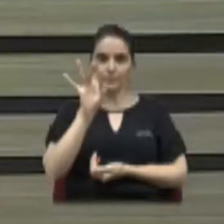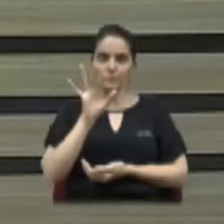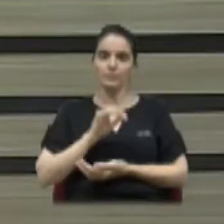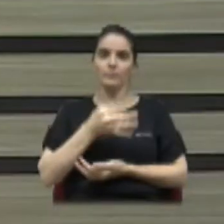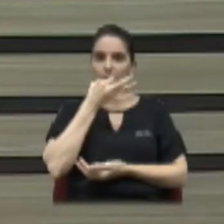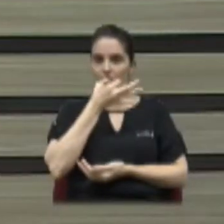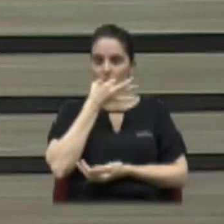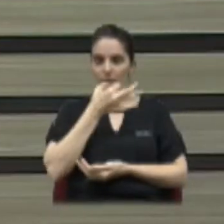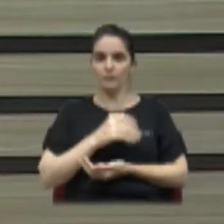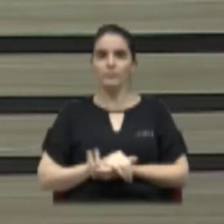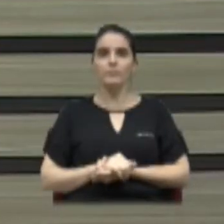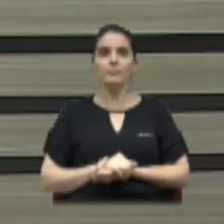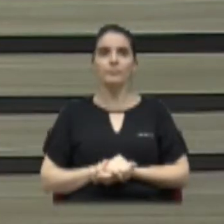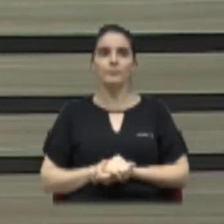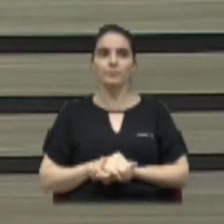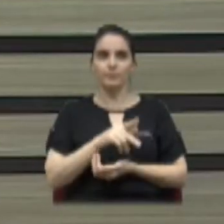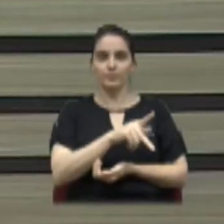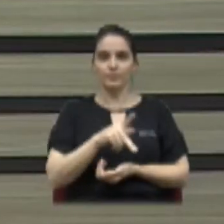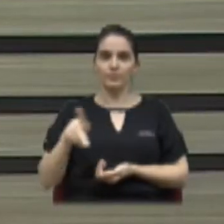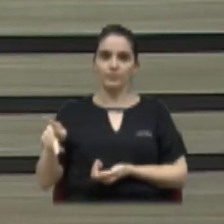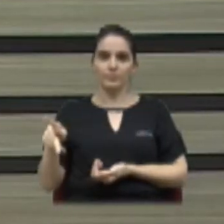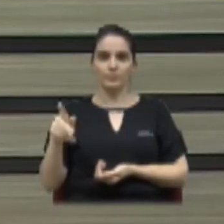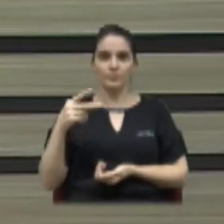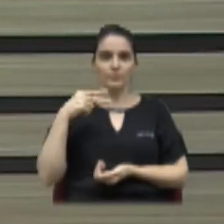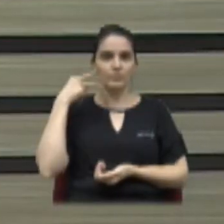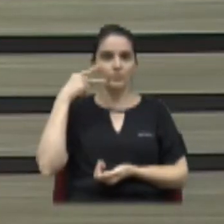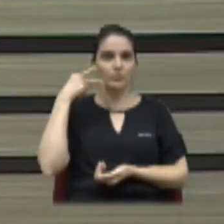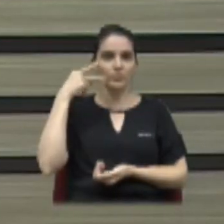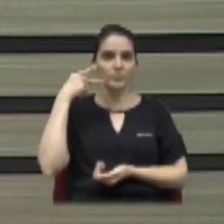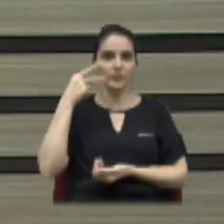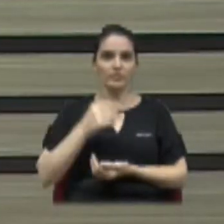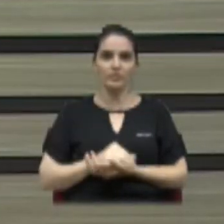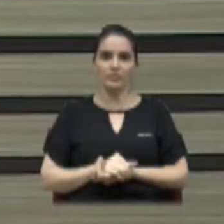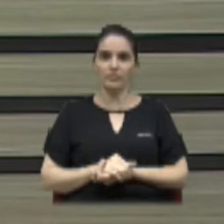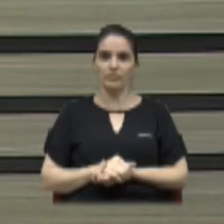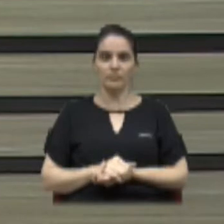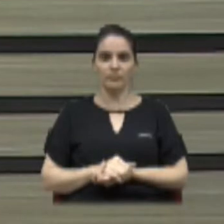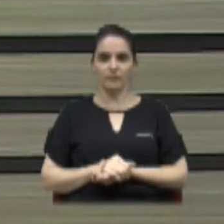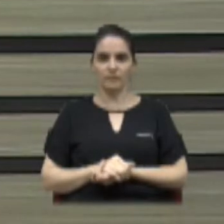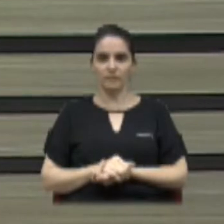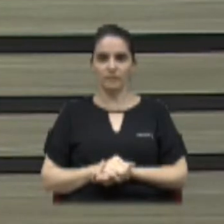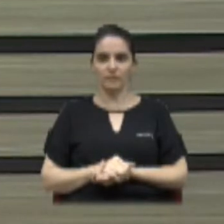Barbosa. Senhor presidente, nobres pares, presente.